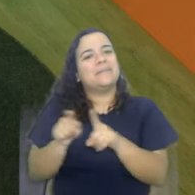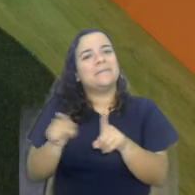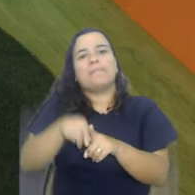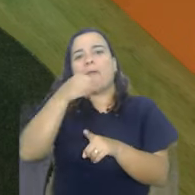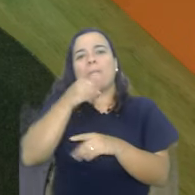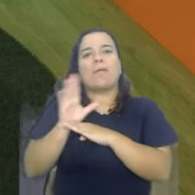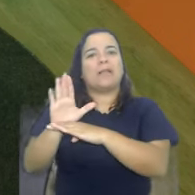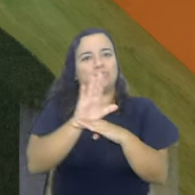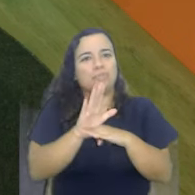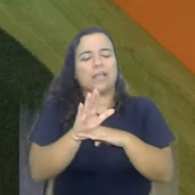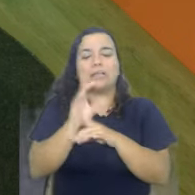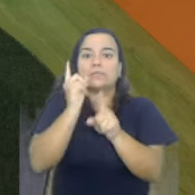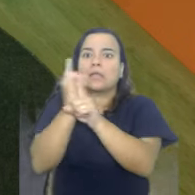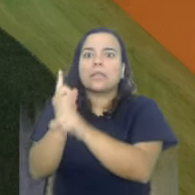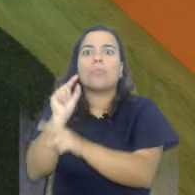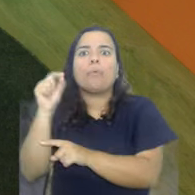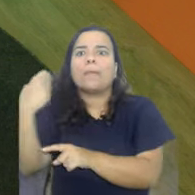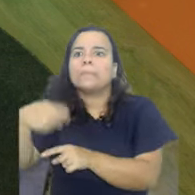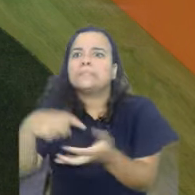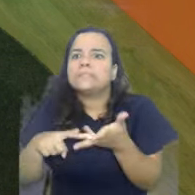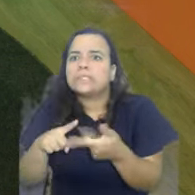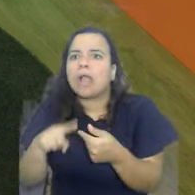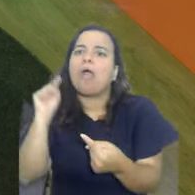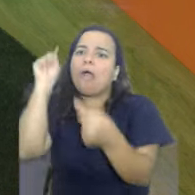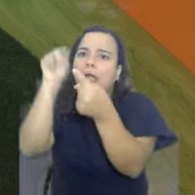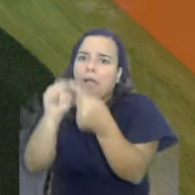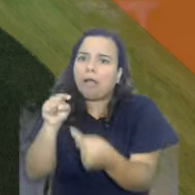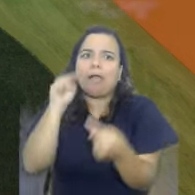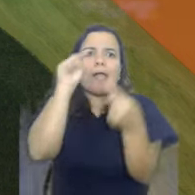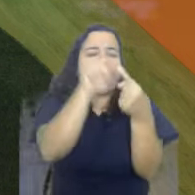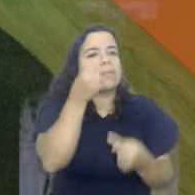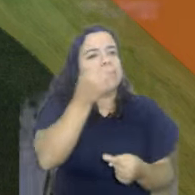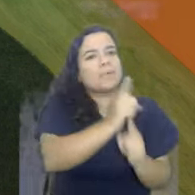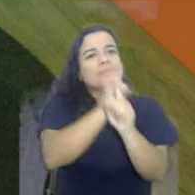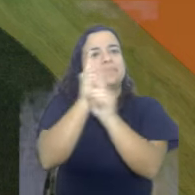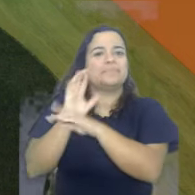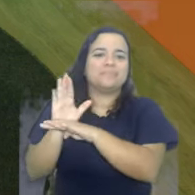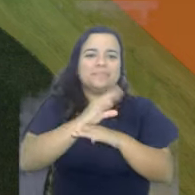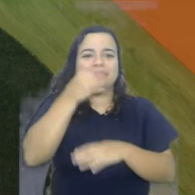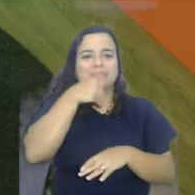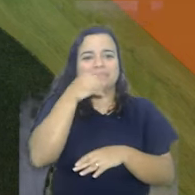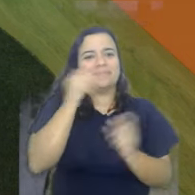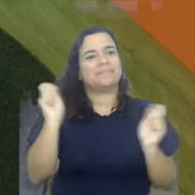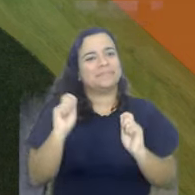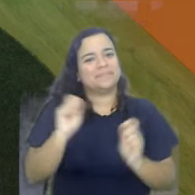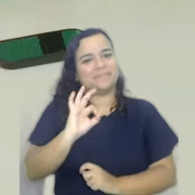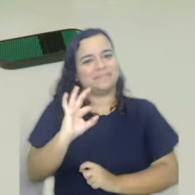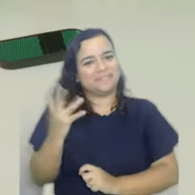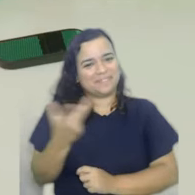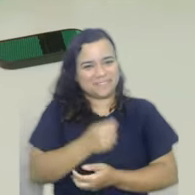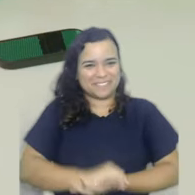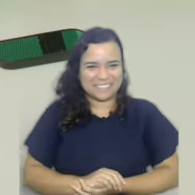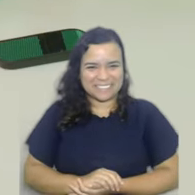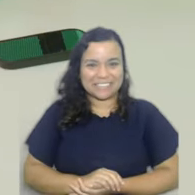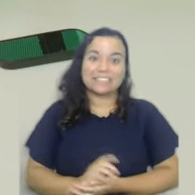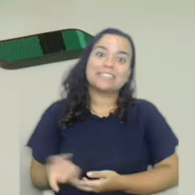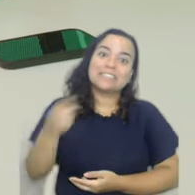fonte as dores né e identificar muitas oportunidades aí José Renato